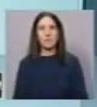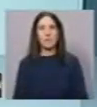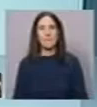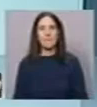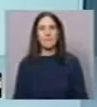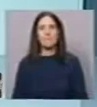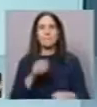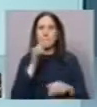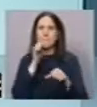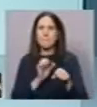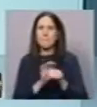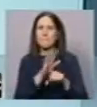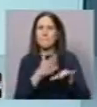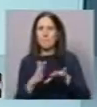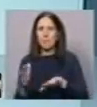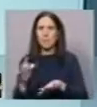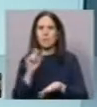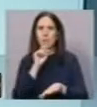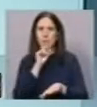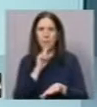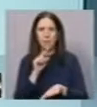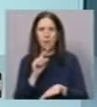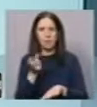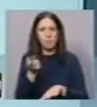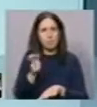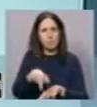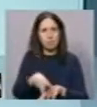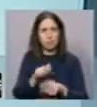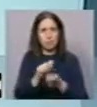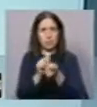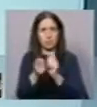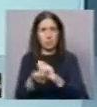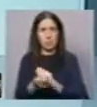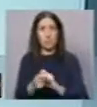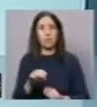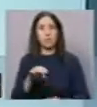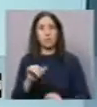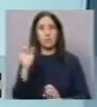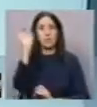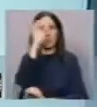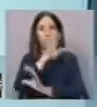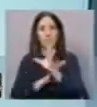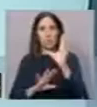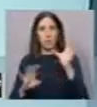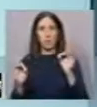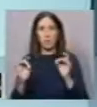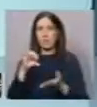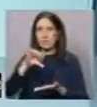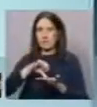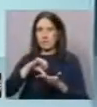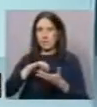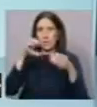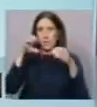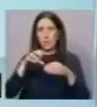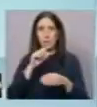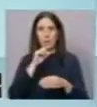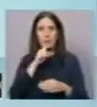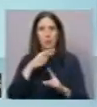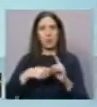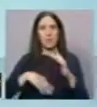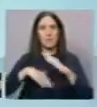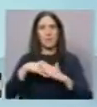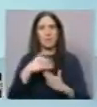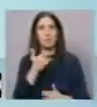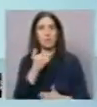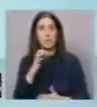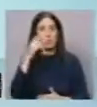rodem gradualmente para noroeste. Relativamente à Europa, temos uma situação com alguma precipitação na Europa Central, temperaturas máximas previstas de 28